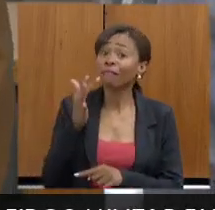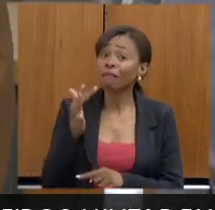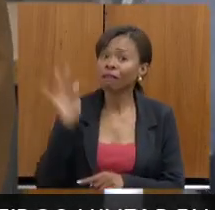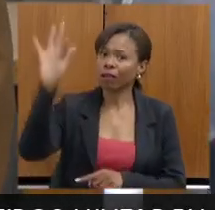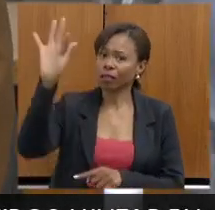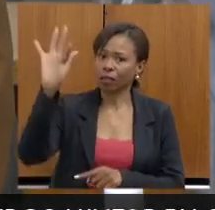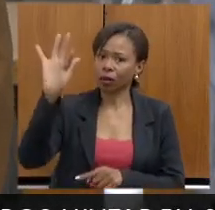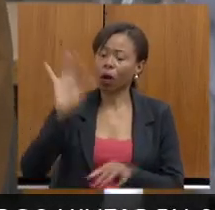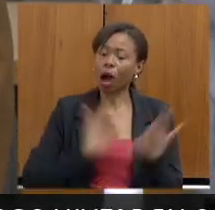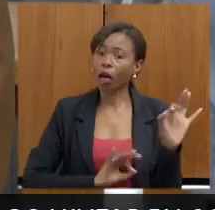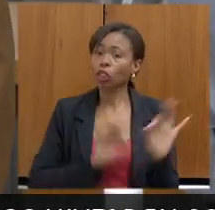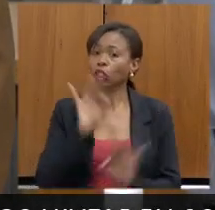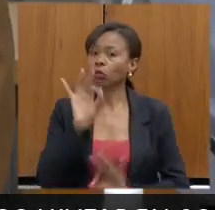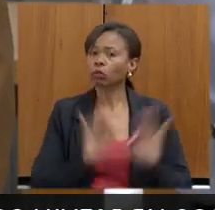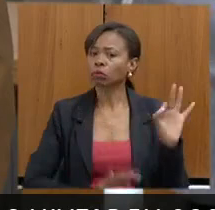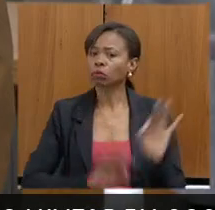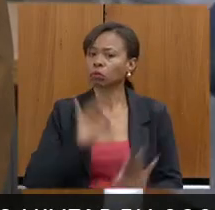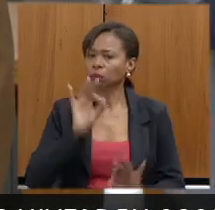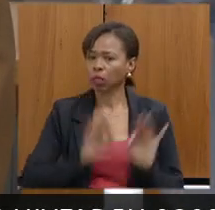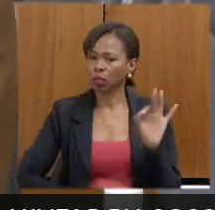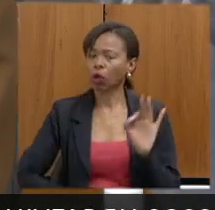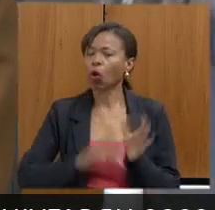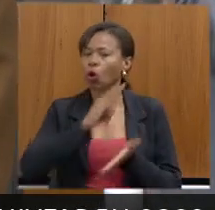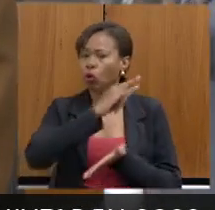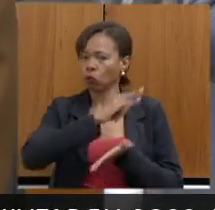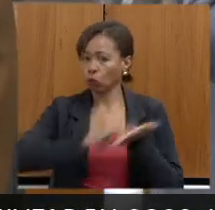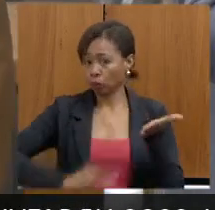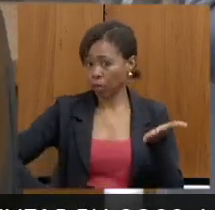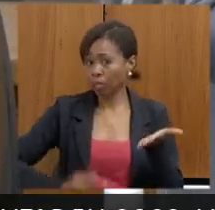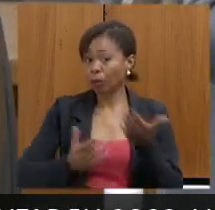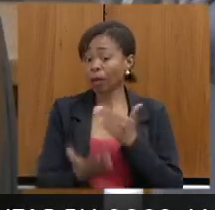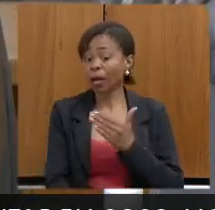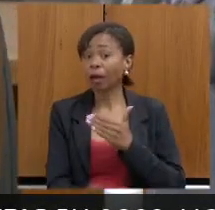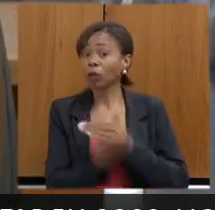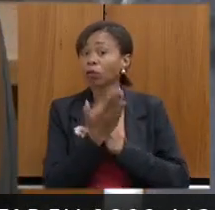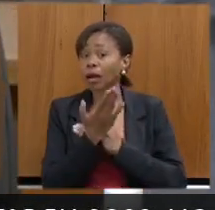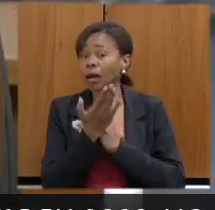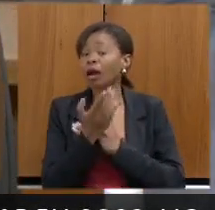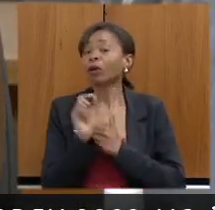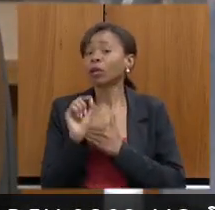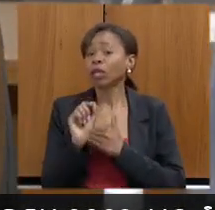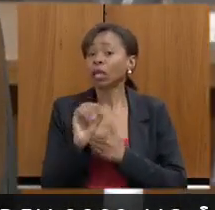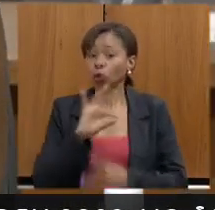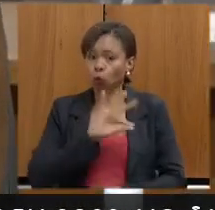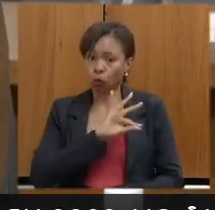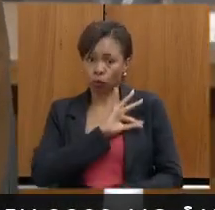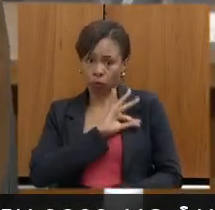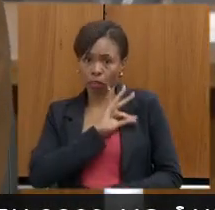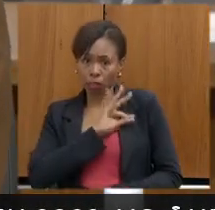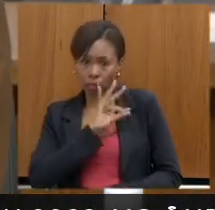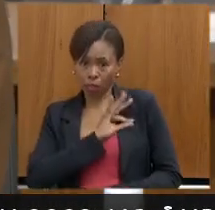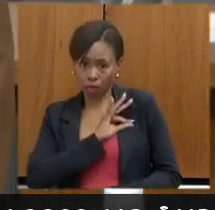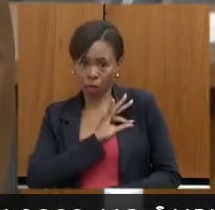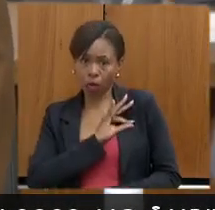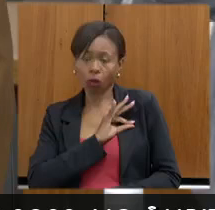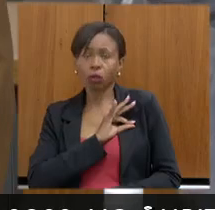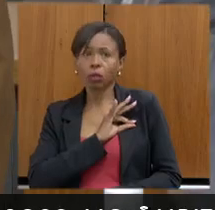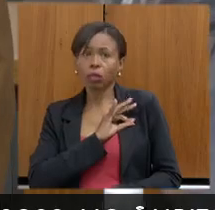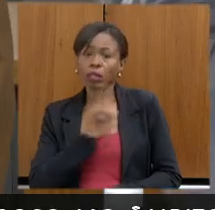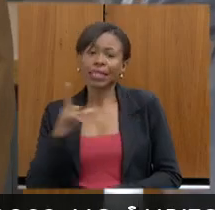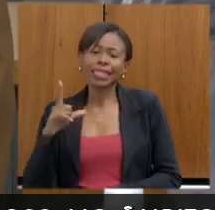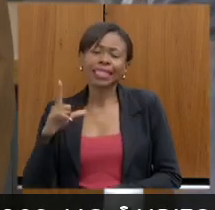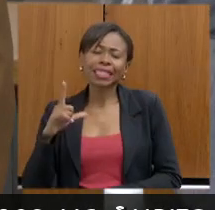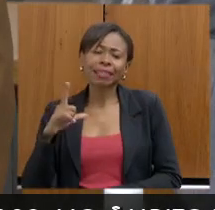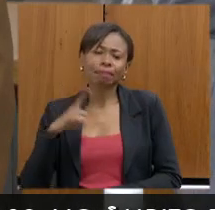elaboramos um memorando com a nossa Interpretação para facilitar por nosso policial na ponta da linha que tem uma parte ali